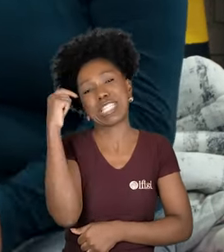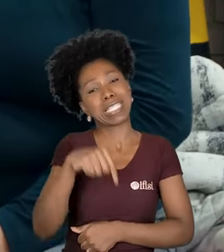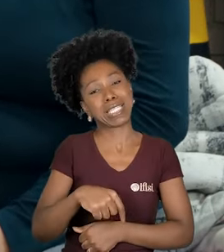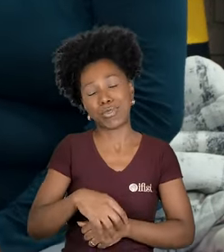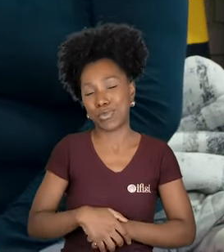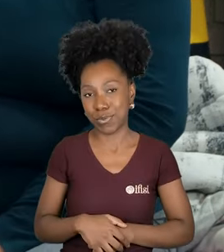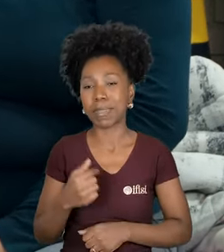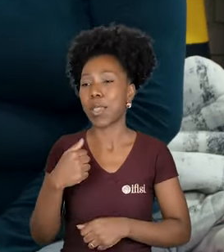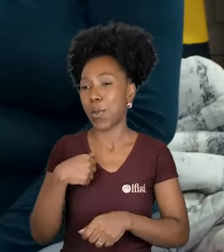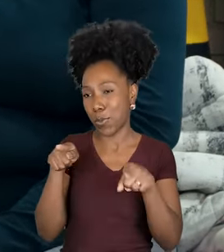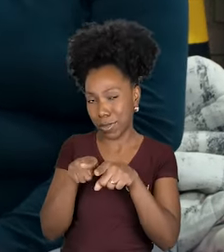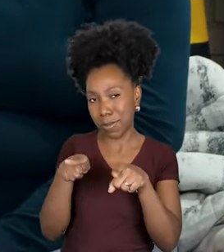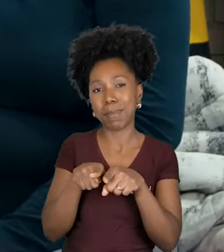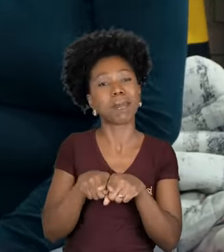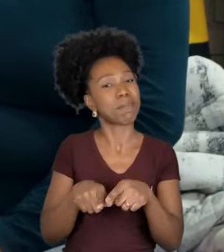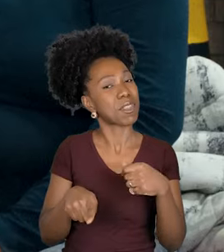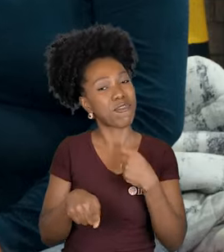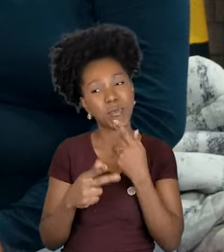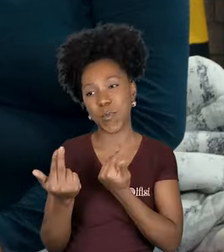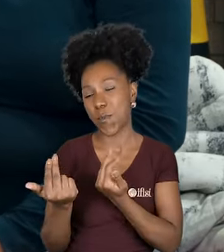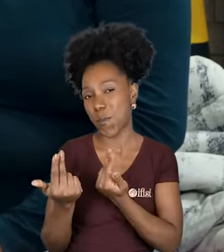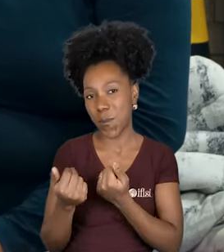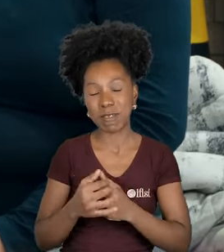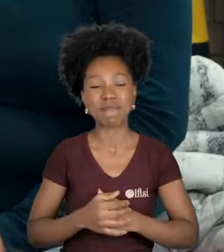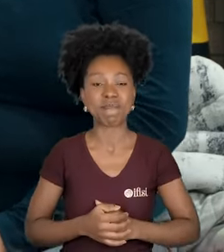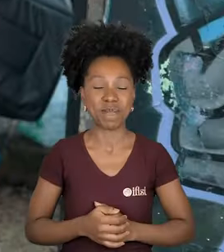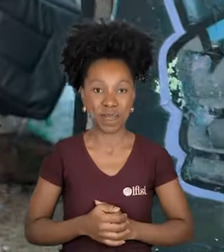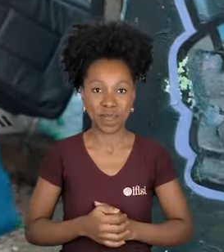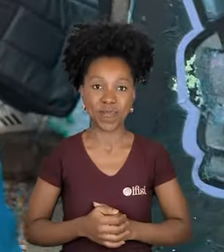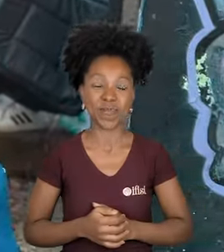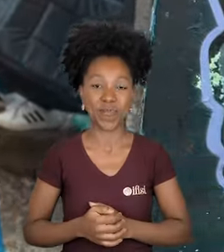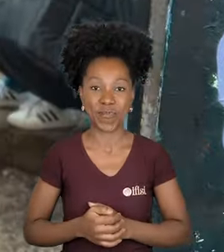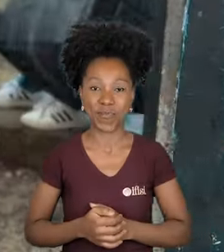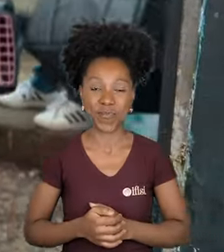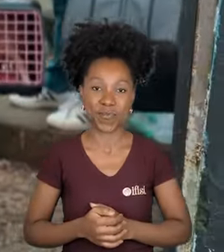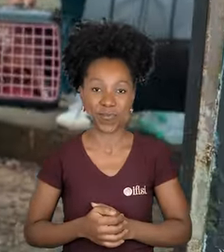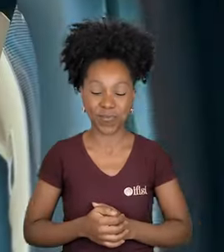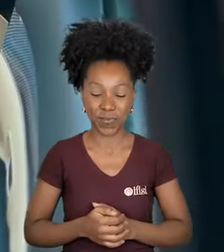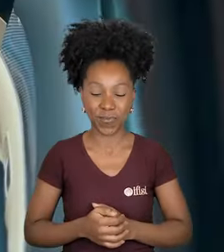nunca isso aqui. Nunca. Eu também digo o mesmo.